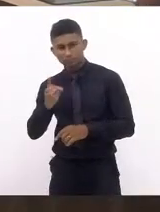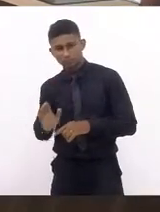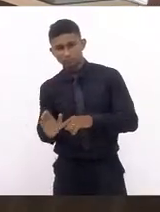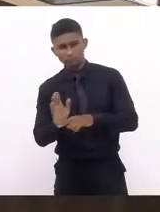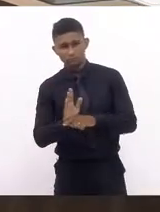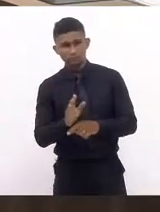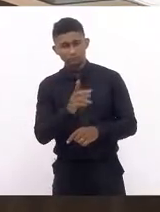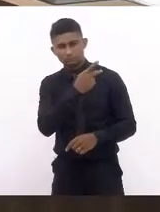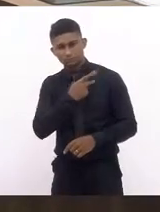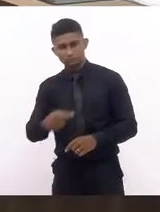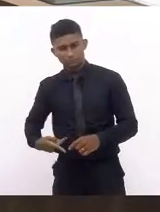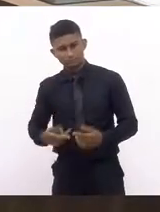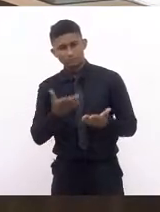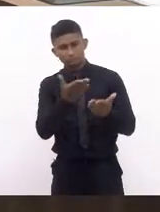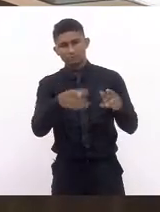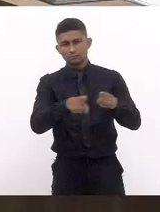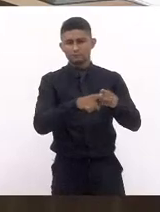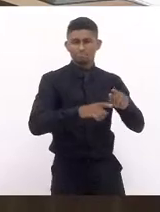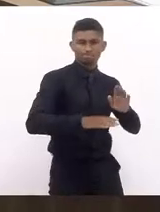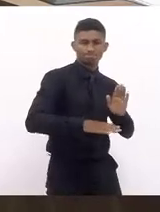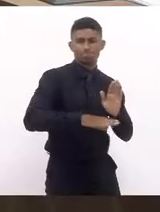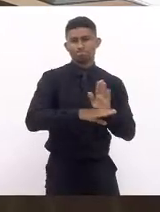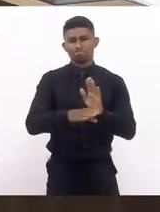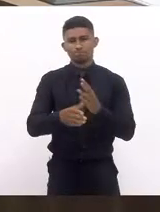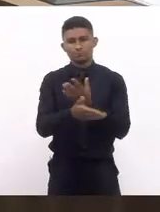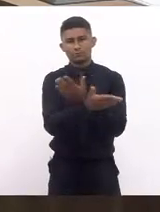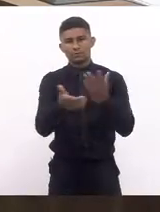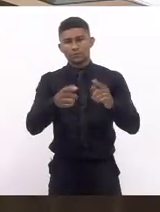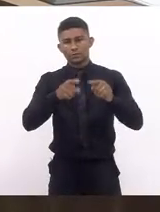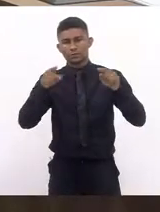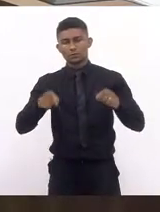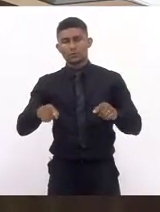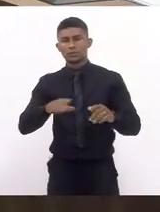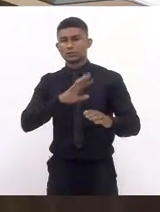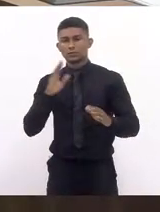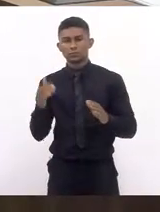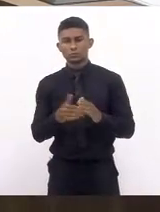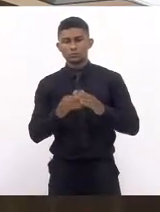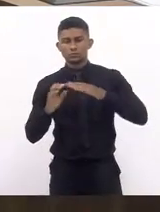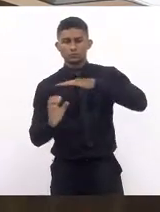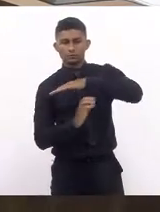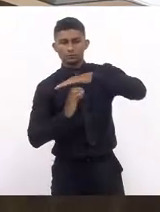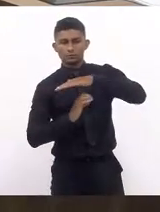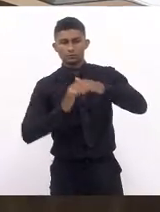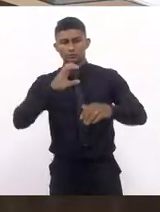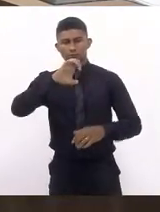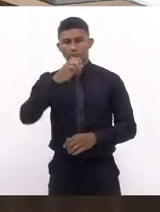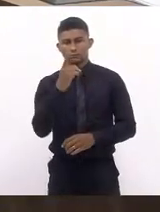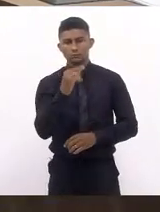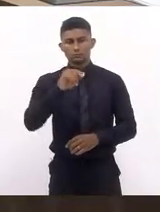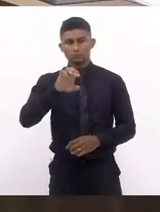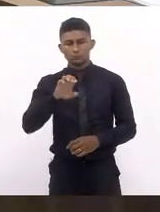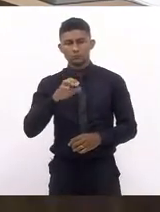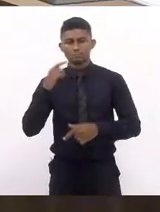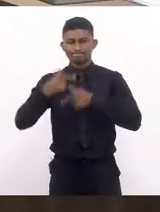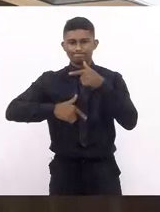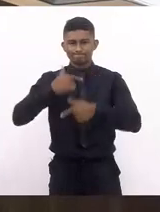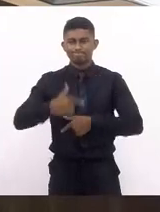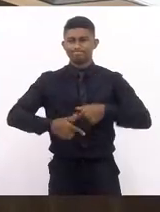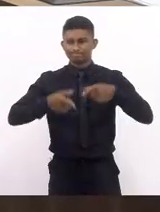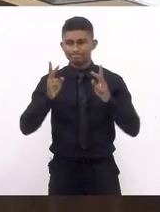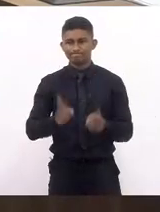siberiano garante a todos os funcionários da Cedae a manter-se empregado